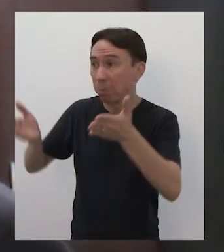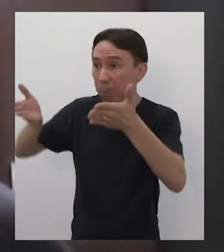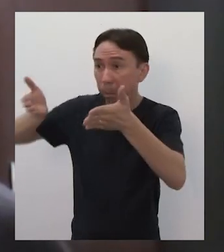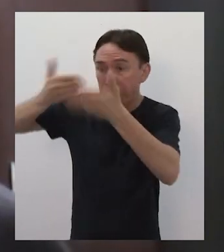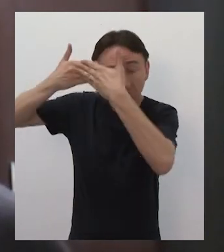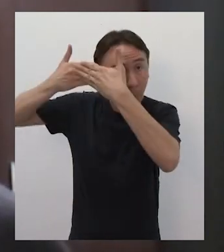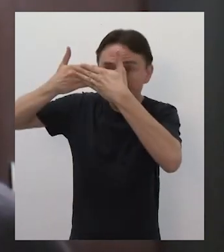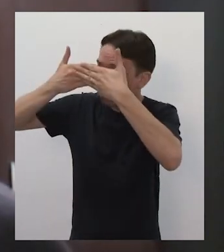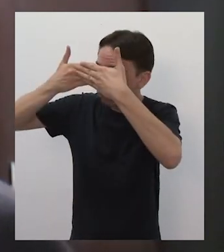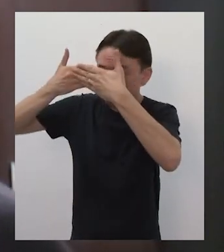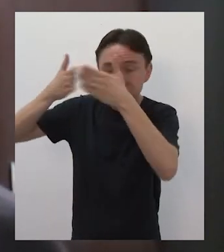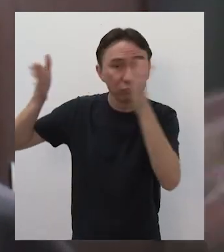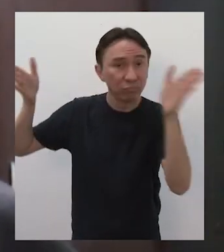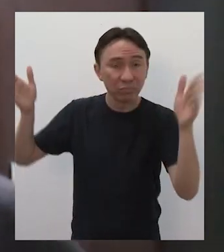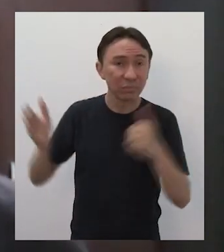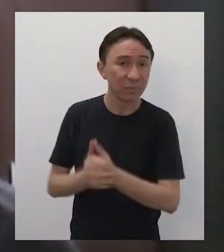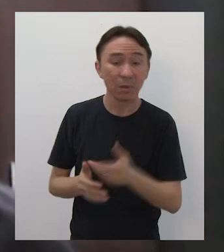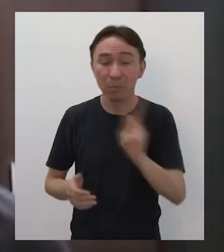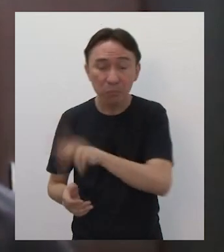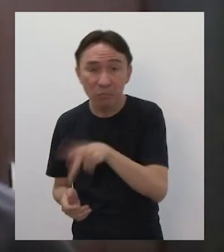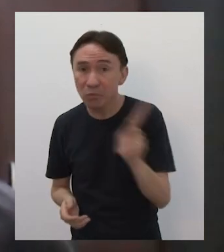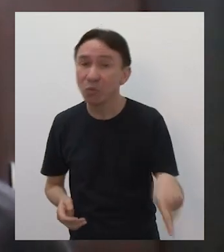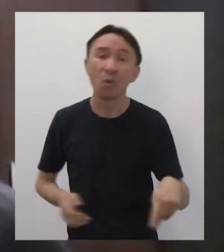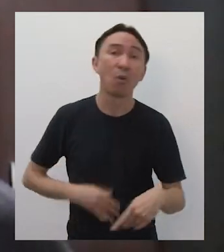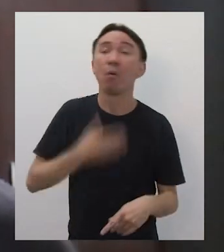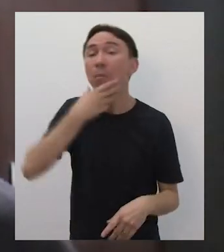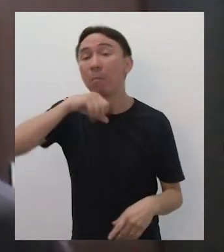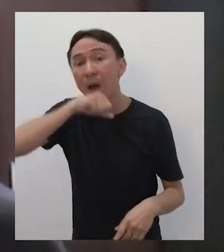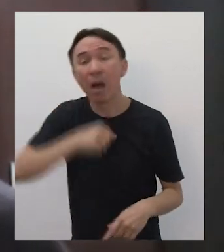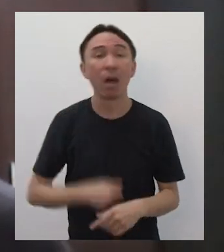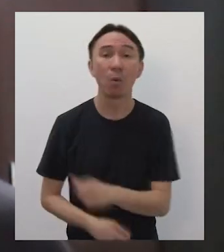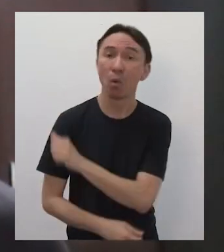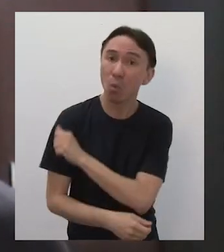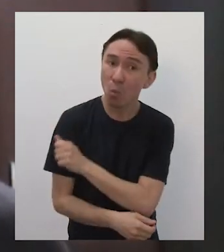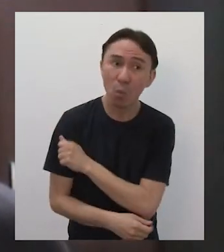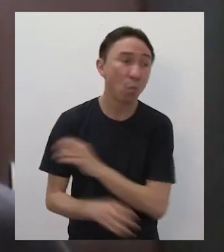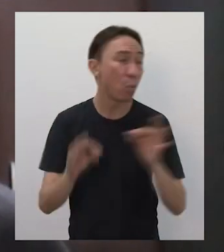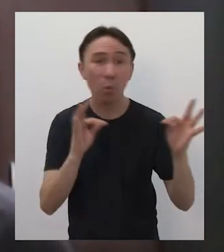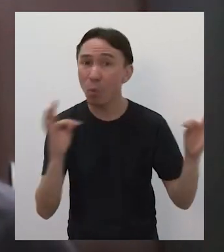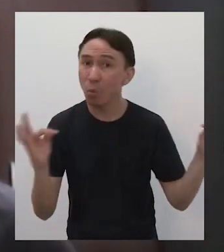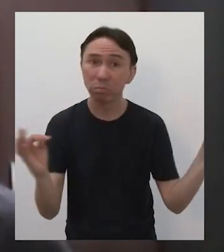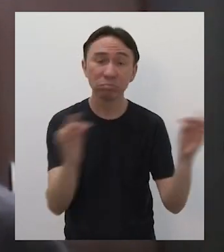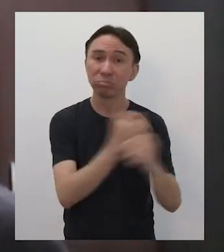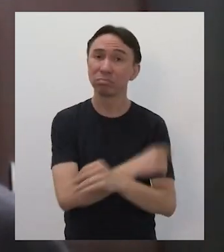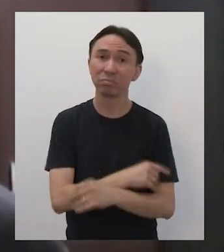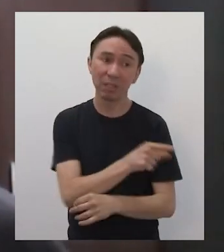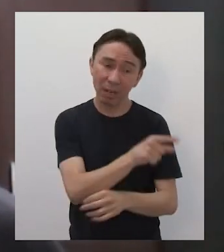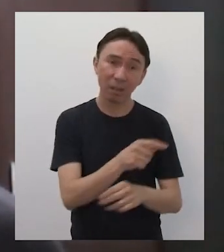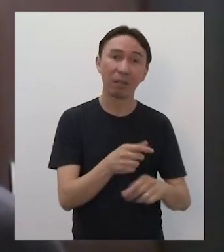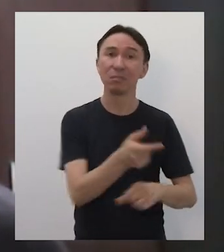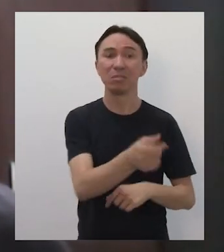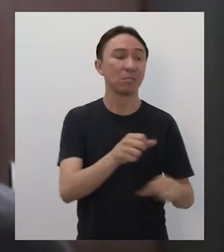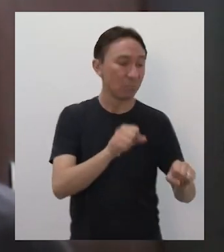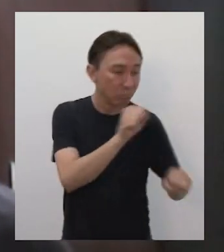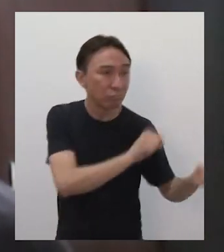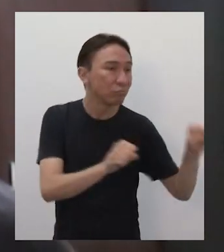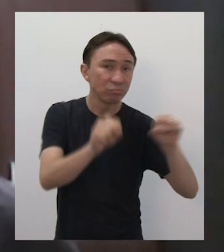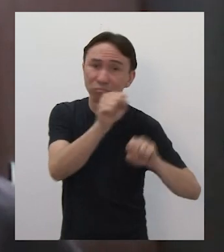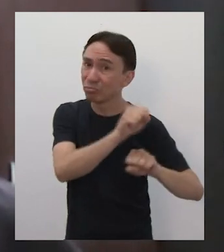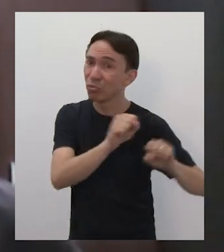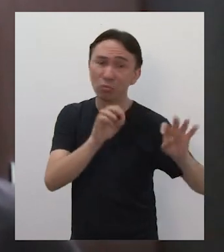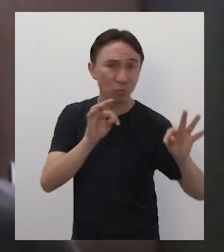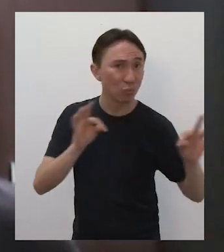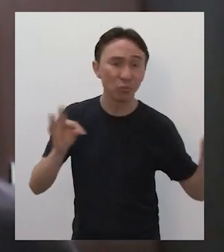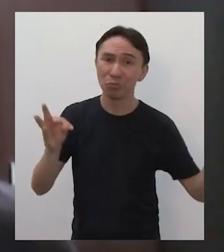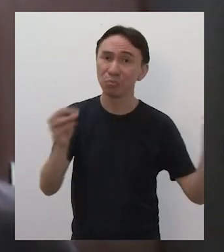aluno, como o diretor, como a tia da limpeza, como o meu vizinho, todo mundo está passando por esse momento de abertura ao novo, né?